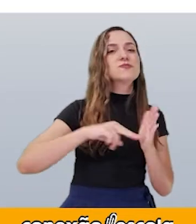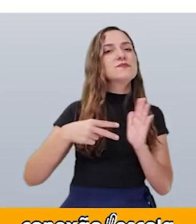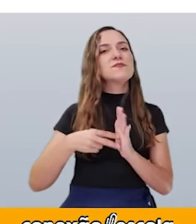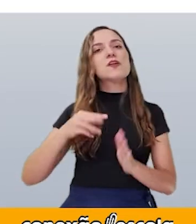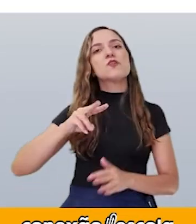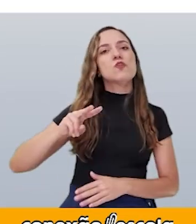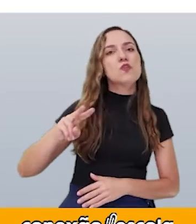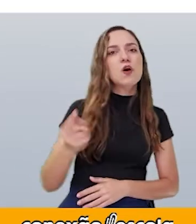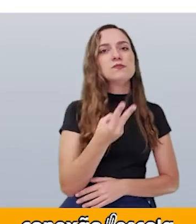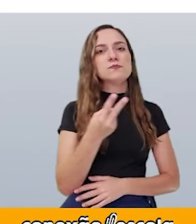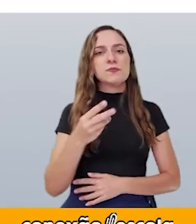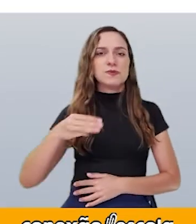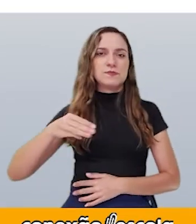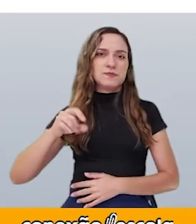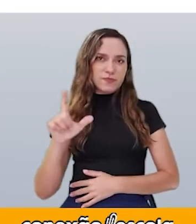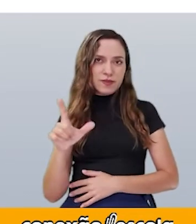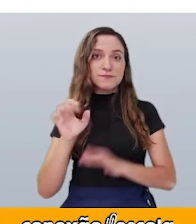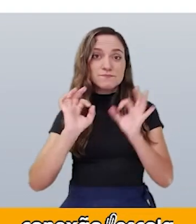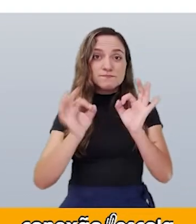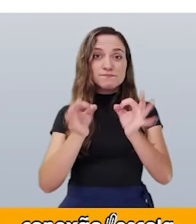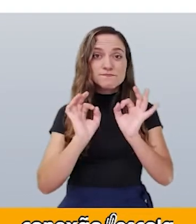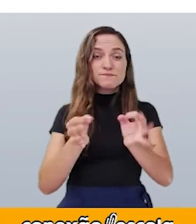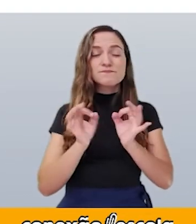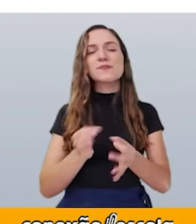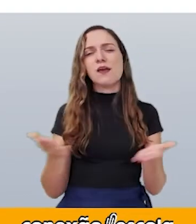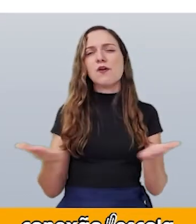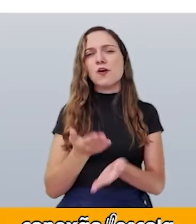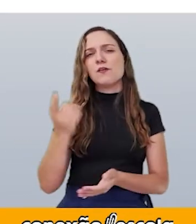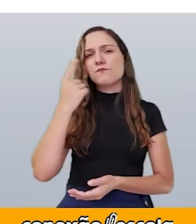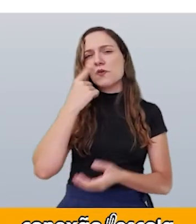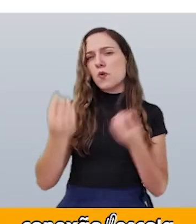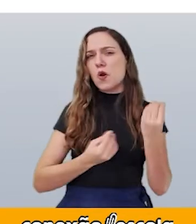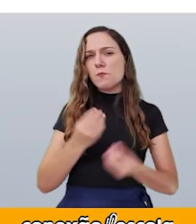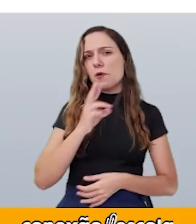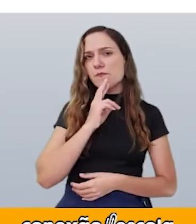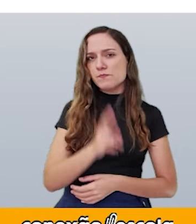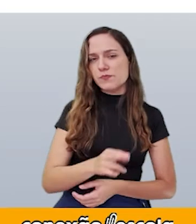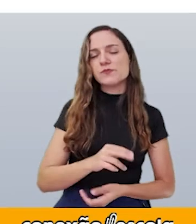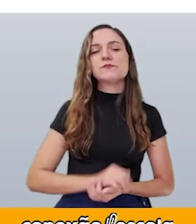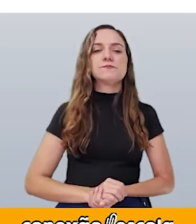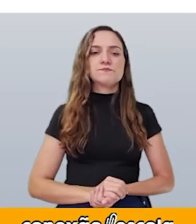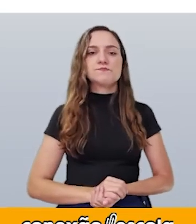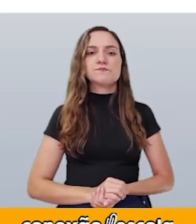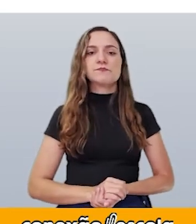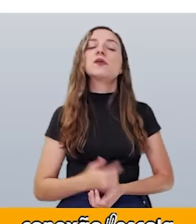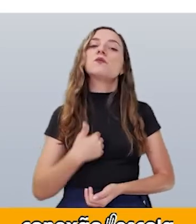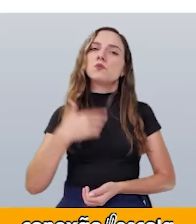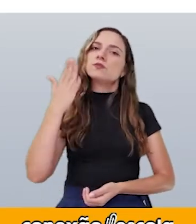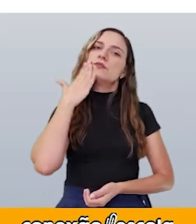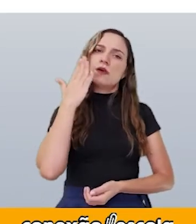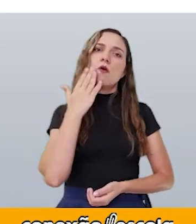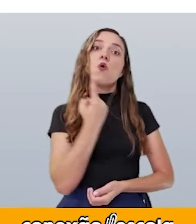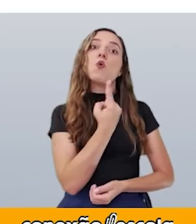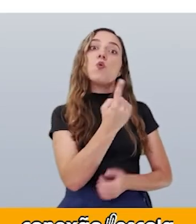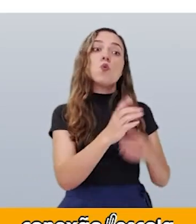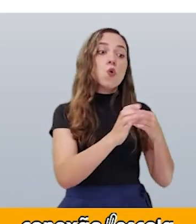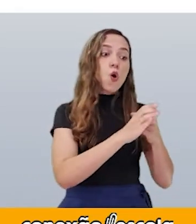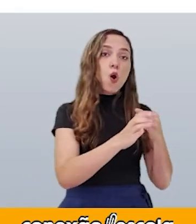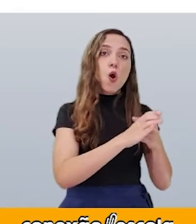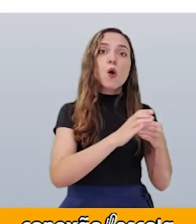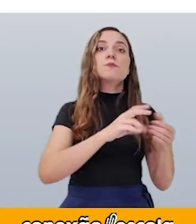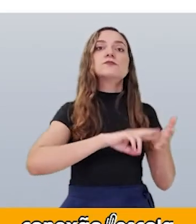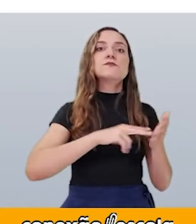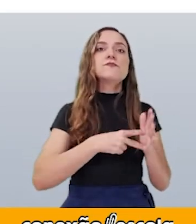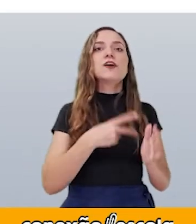certo? Agora vamos lá para a situação problema. Eu já sei que um copo